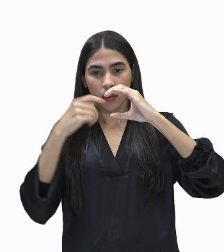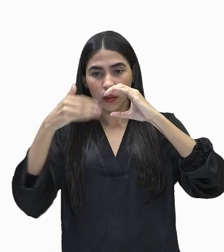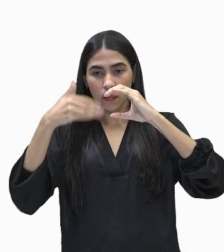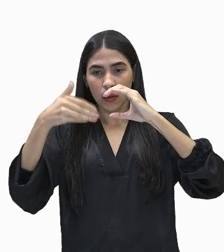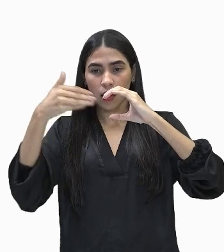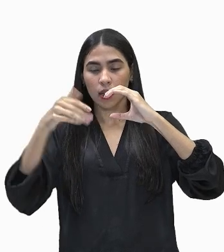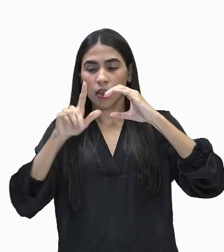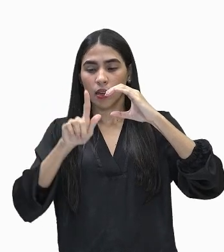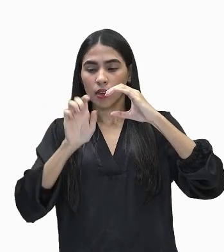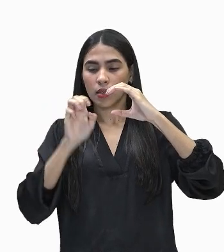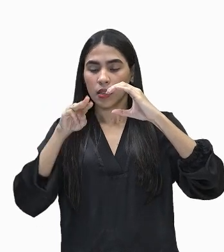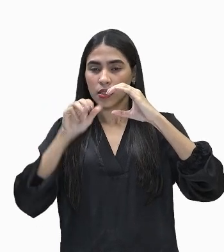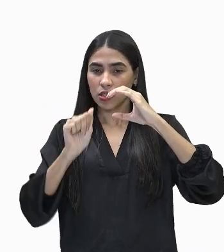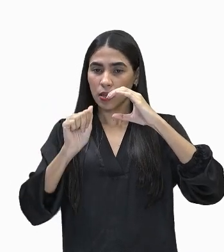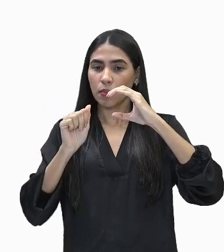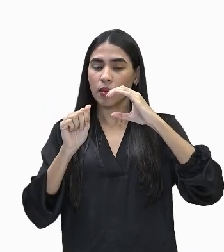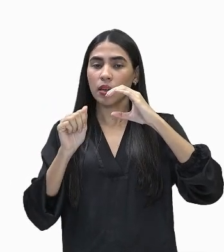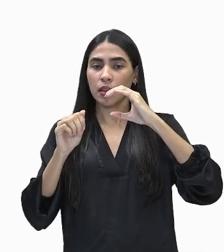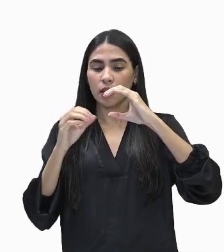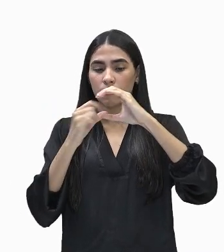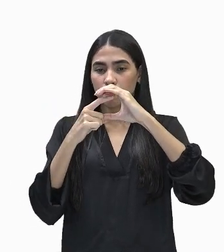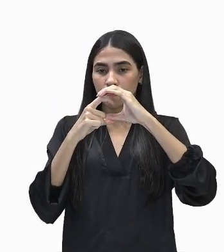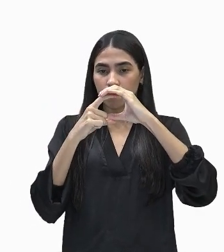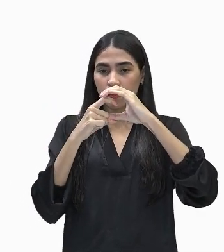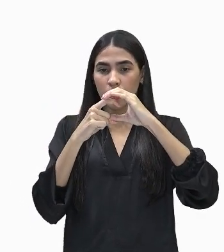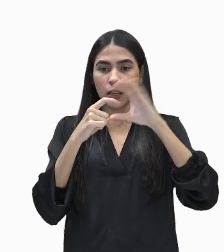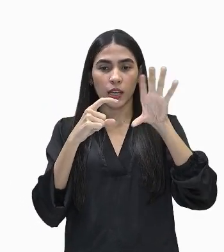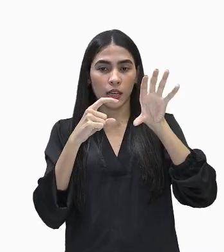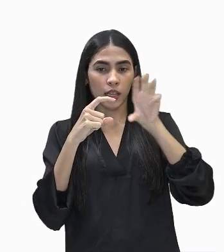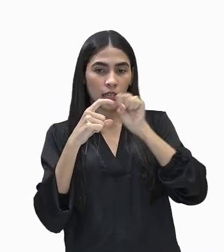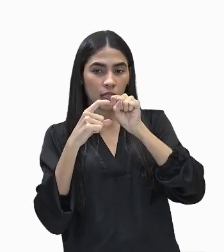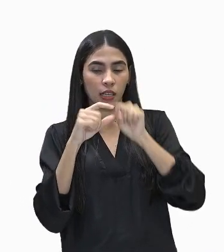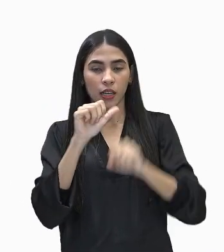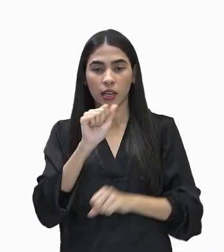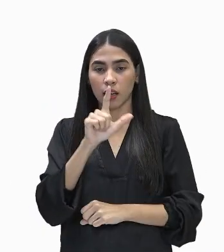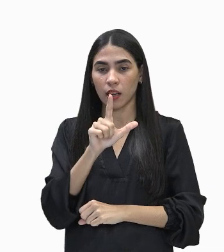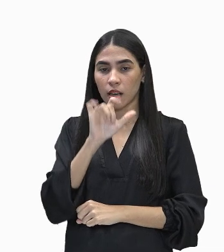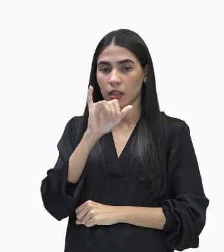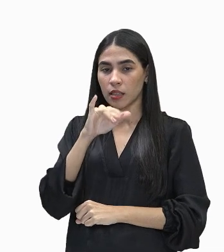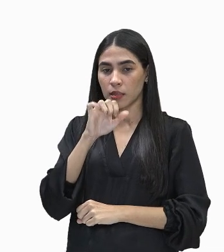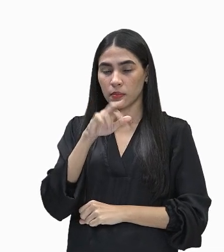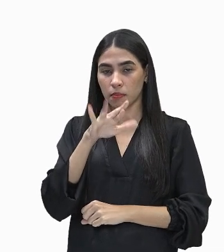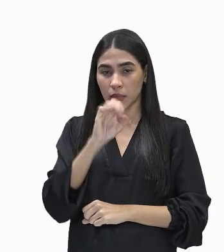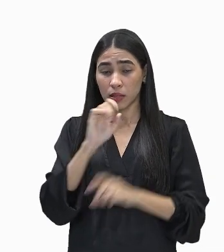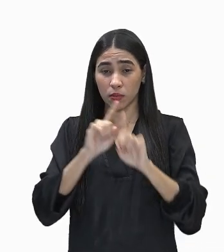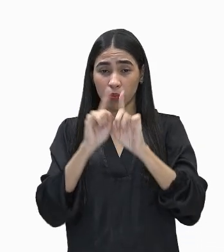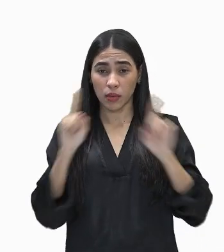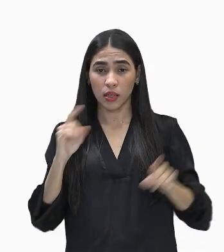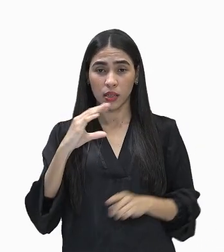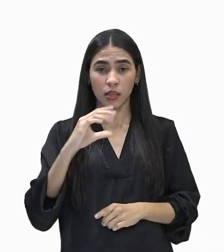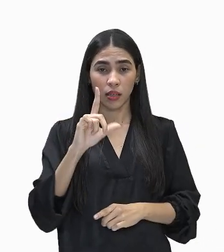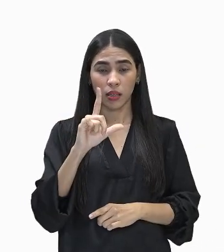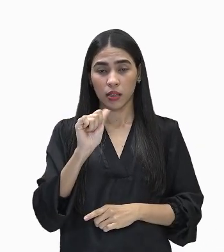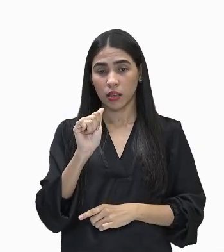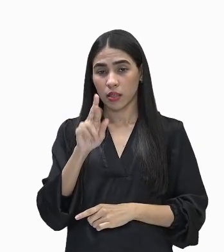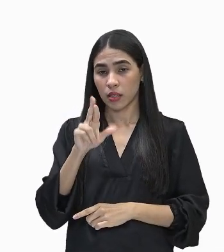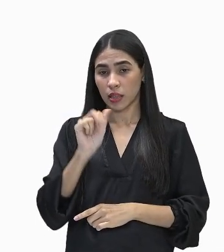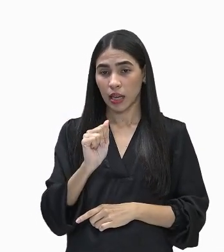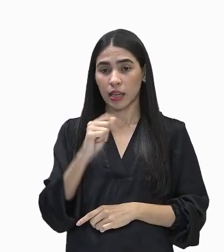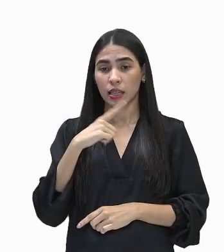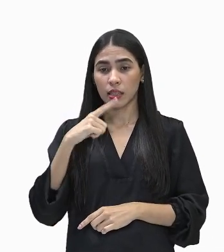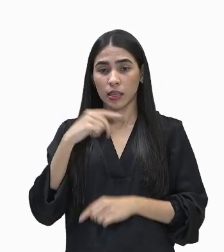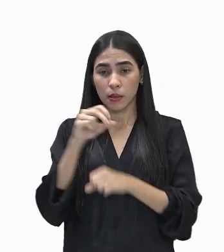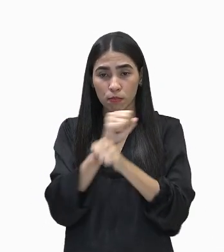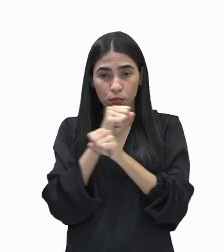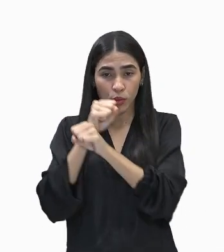vai servir de alimento para esses animais, tá bom? Já a clara tem as funções tanto de nutrir o embrião, como